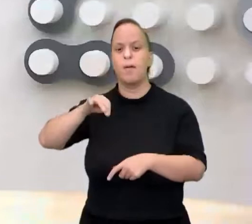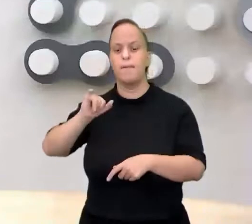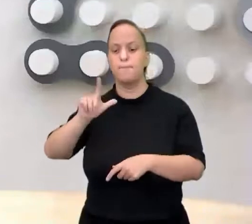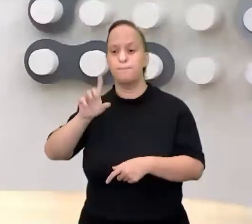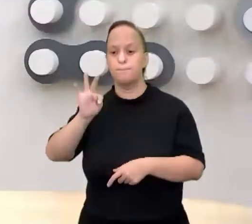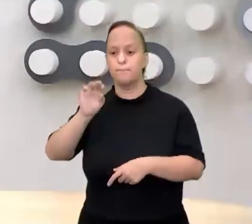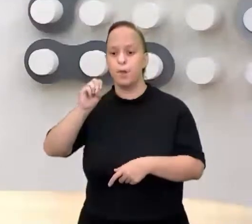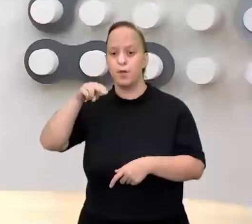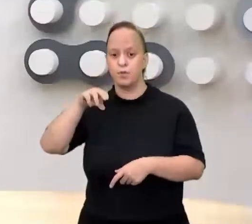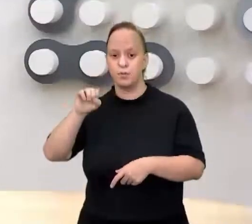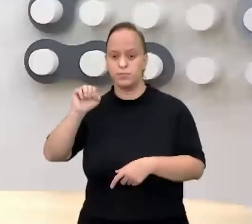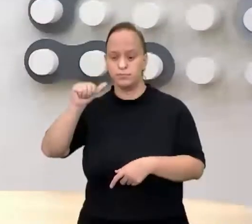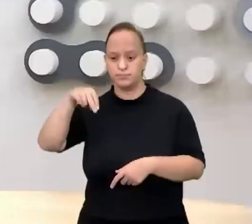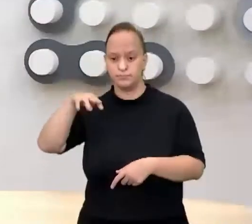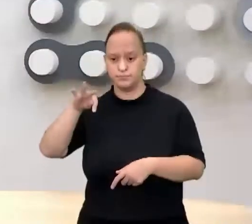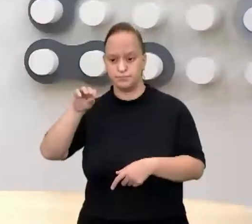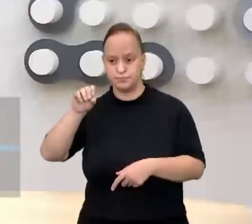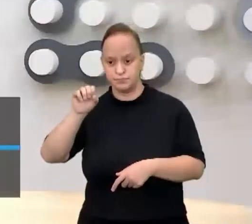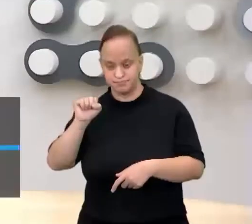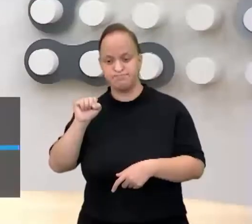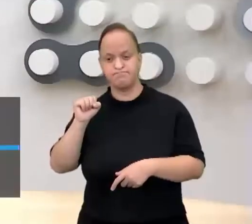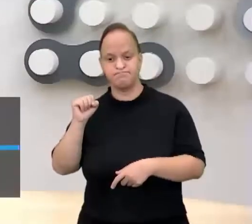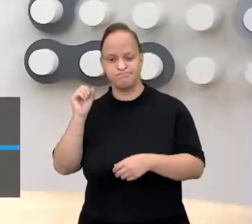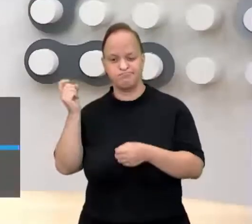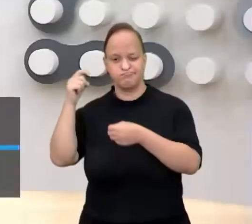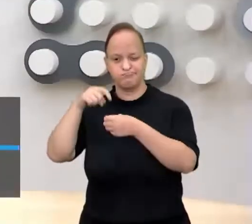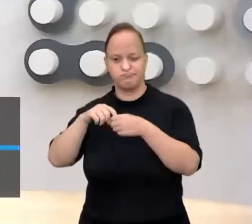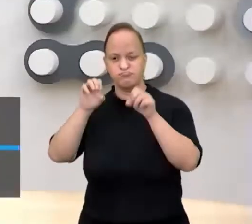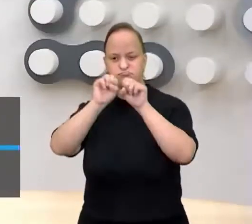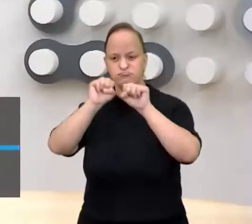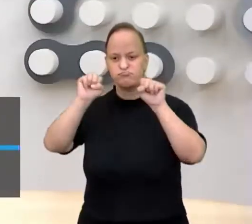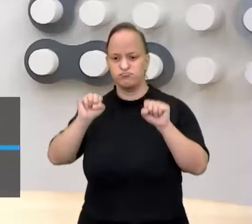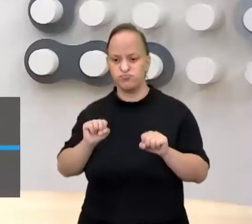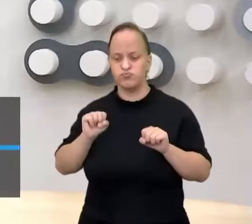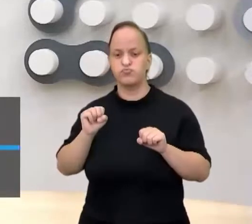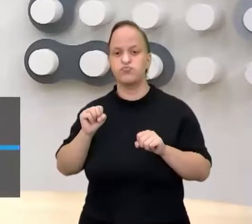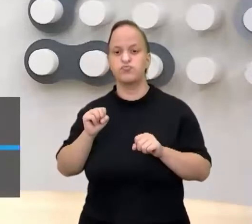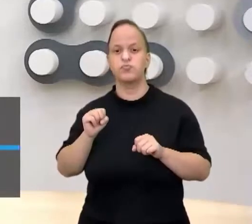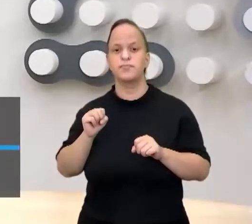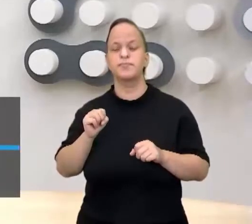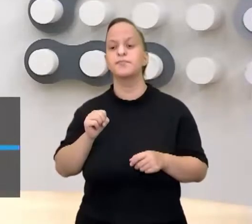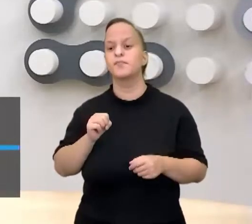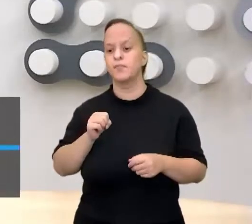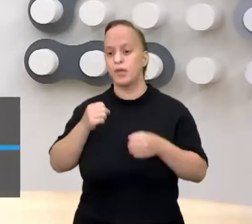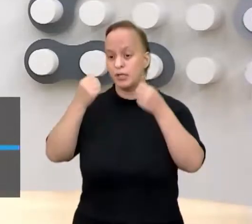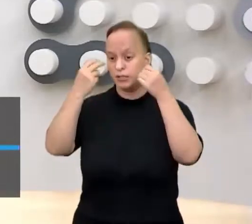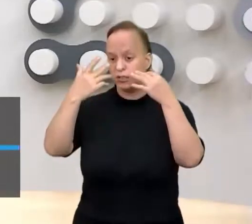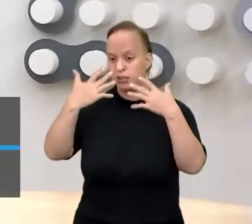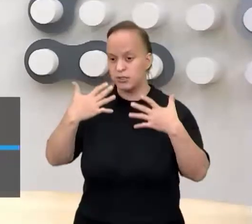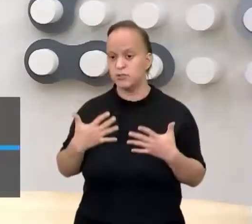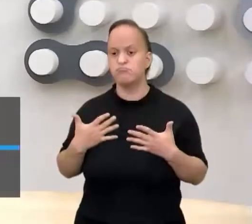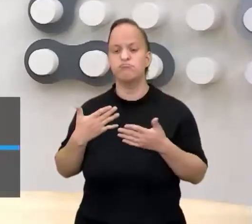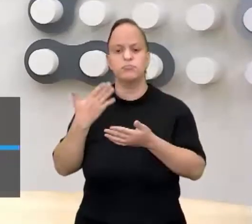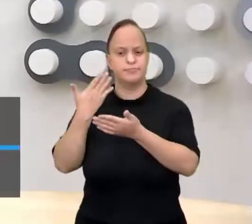mim. Na sistematização 2, então, a gente vai terminar o conteúdo do Paul Vidal-Delablache, que a gente estava falando na